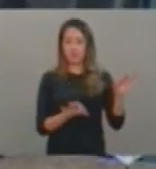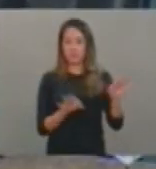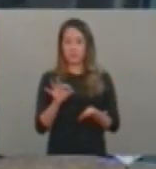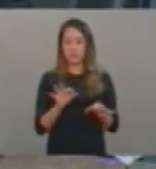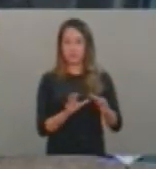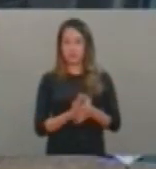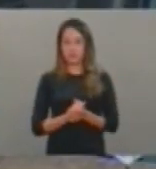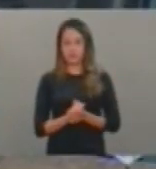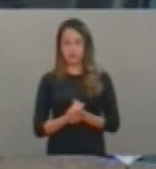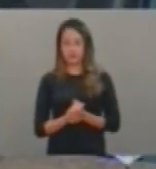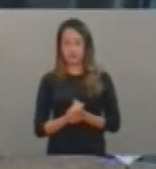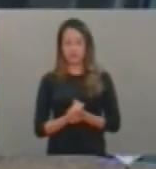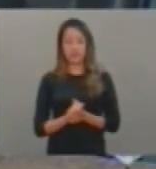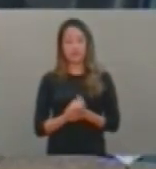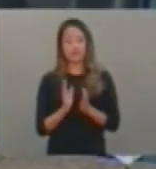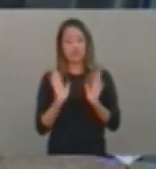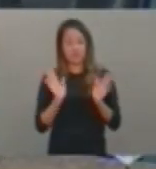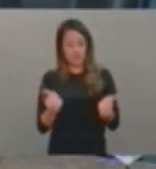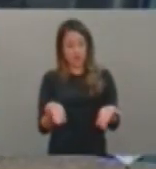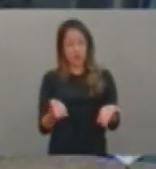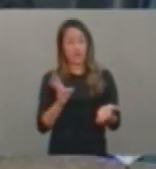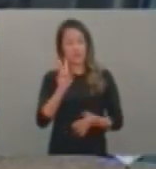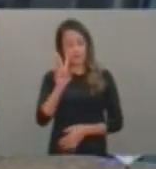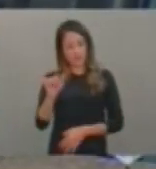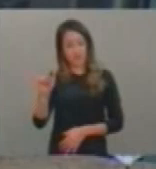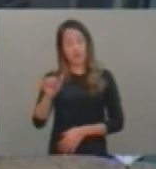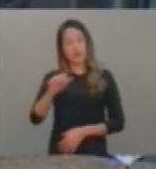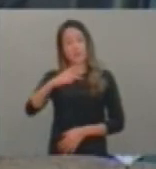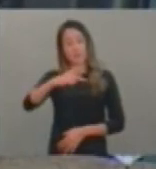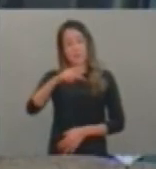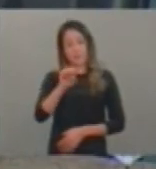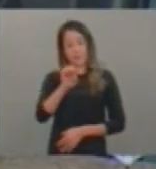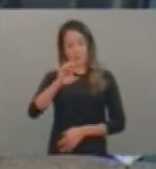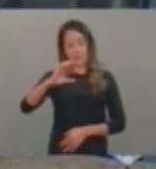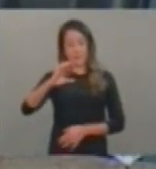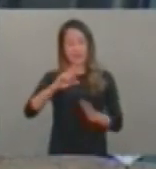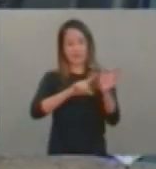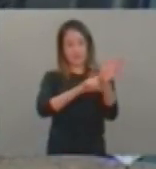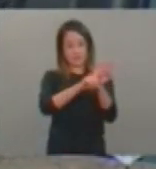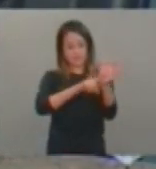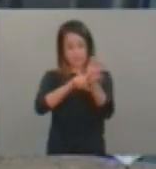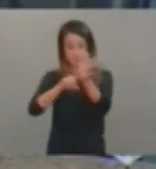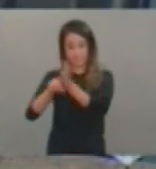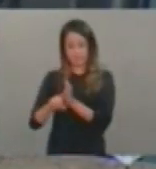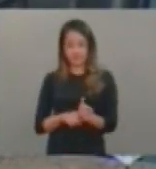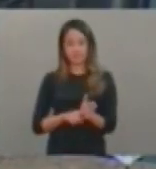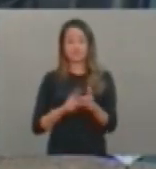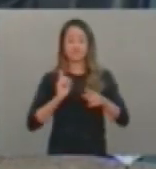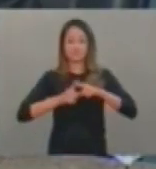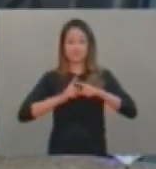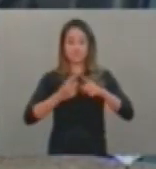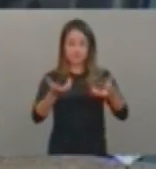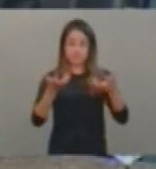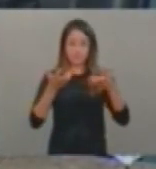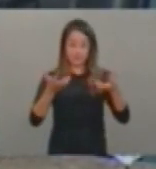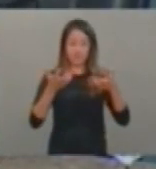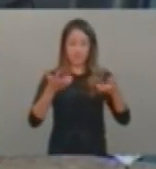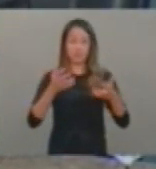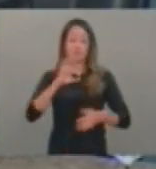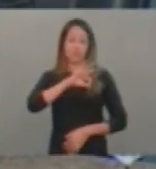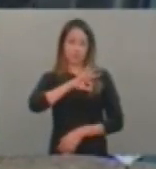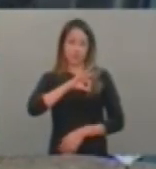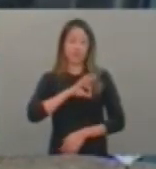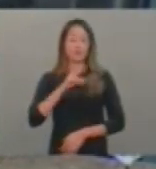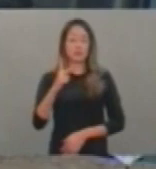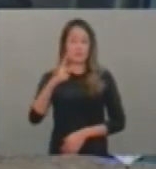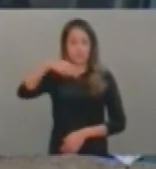PGE já está concluindo uma peça, e Vossa Excelência sabe disso, para a reestruturação da Polícia Civil. Nós reconhecemos